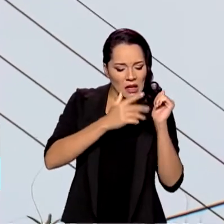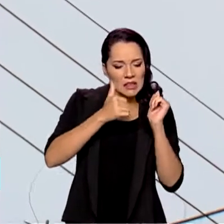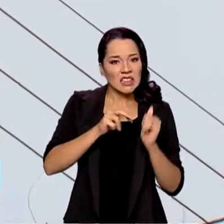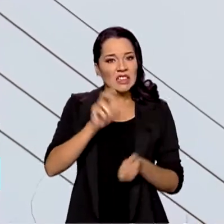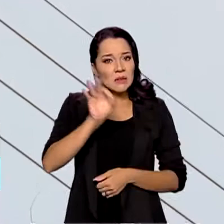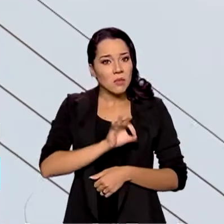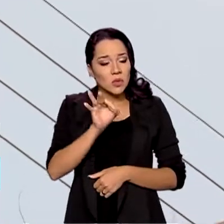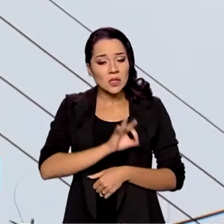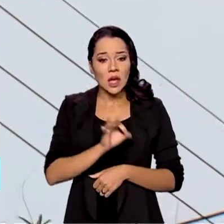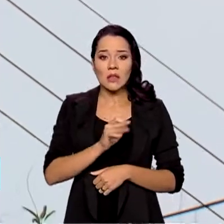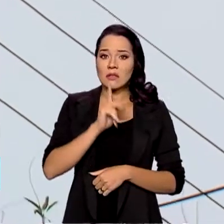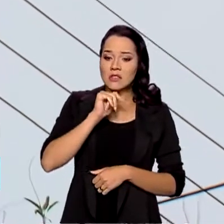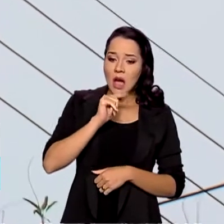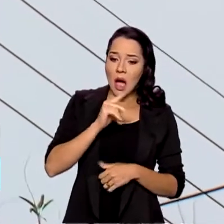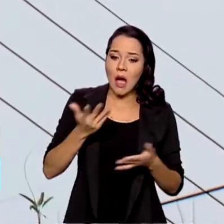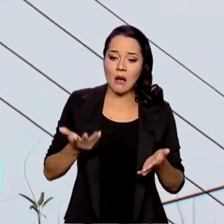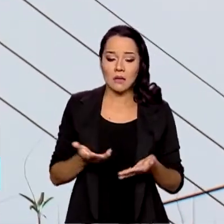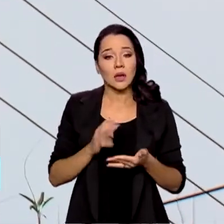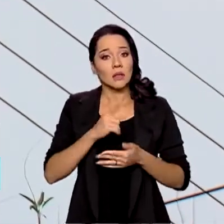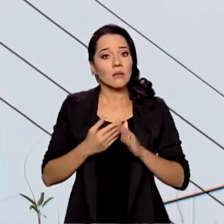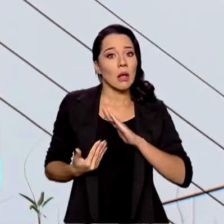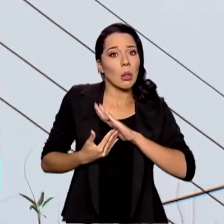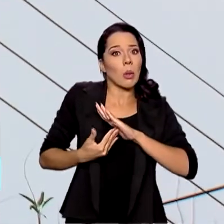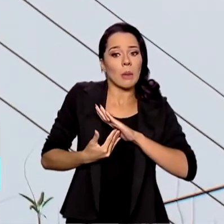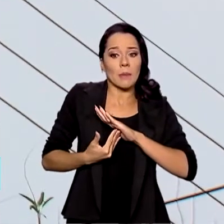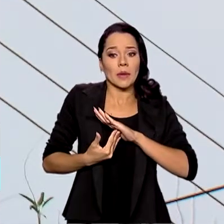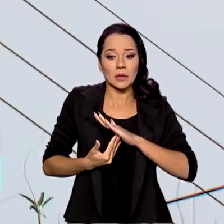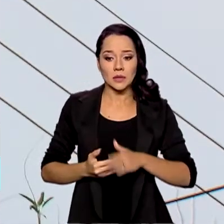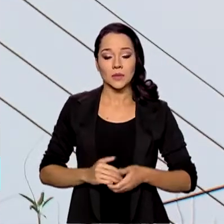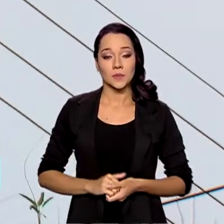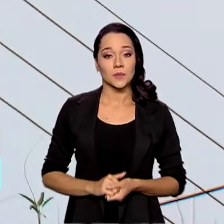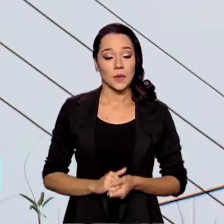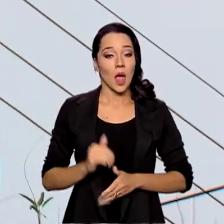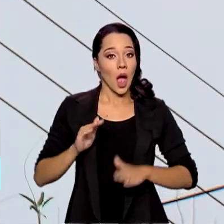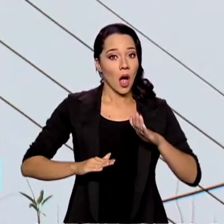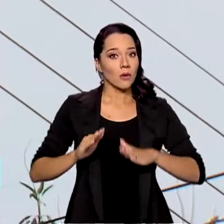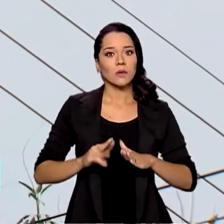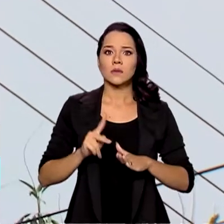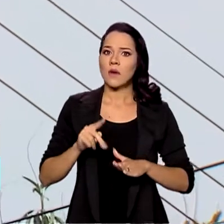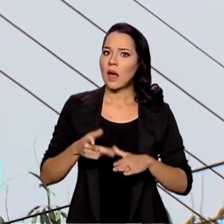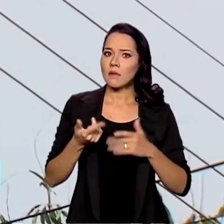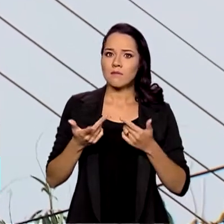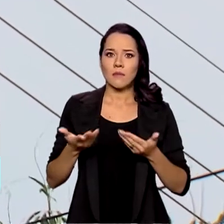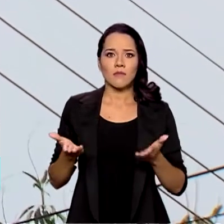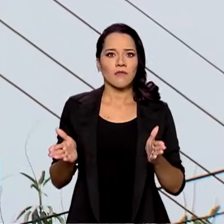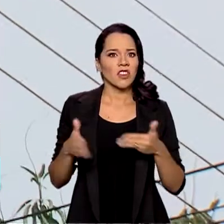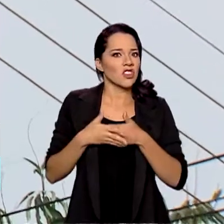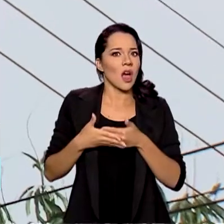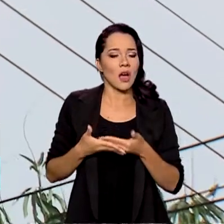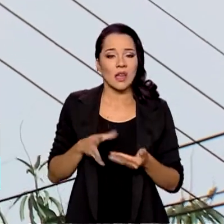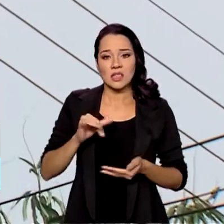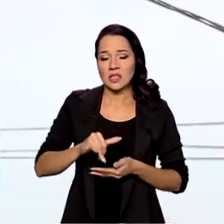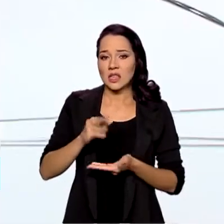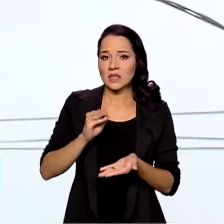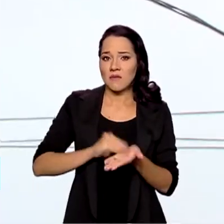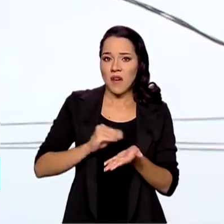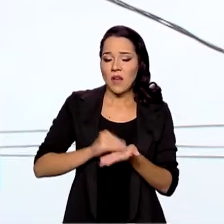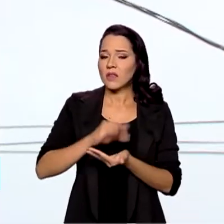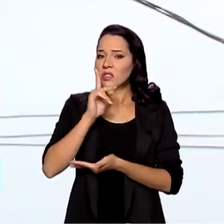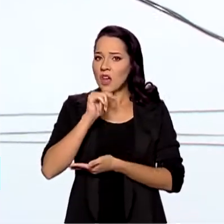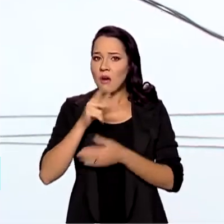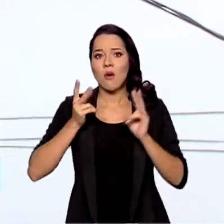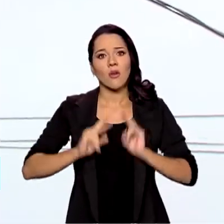10, 15% de armazenamento. Estamos no limite do limite. Algumas vão deixar de funcionar se essa crise hidrológica